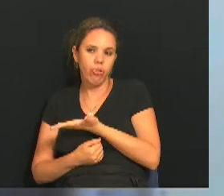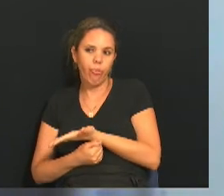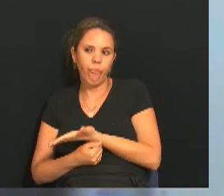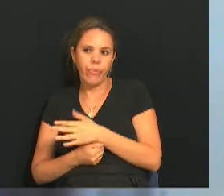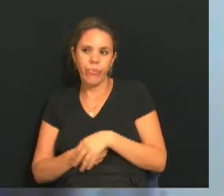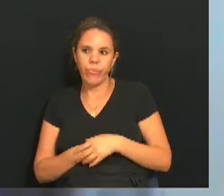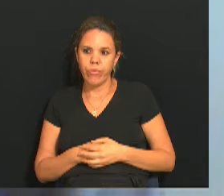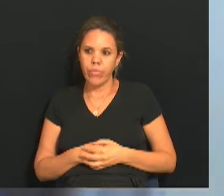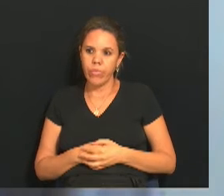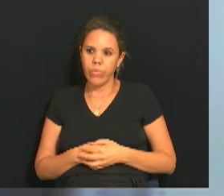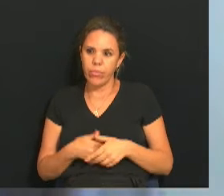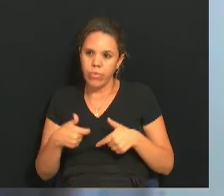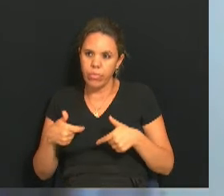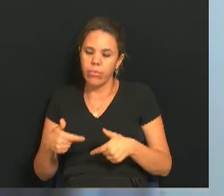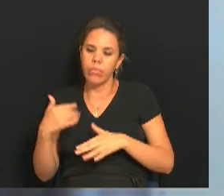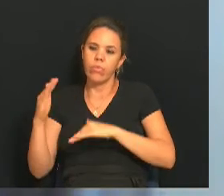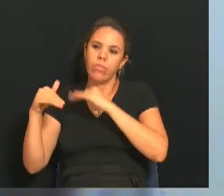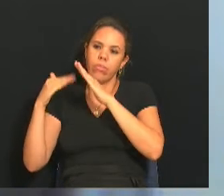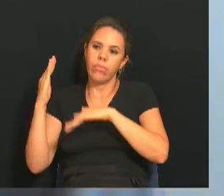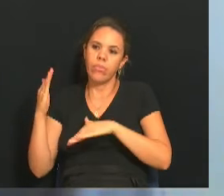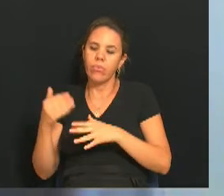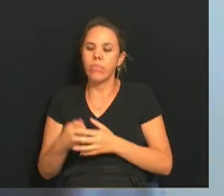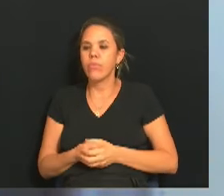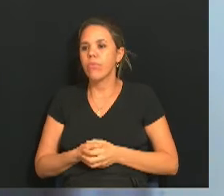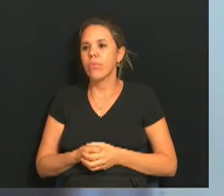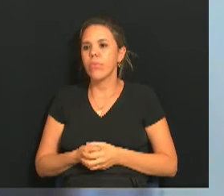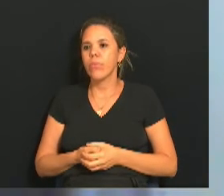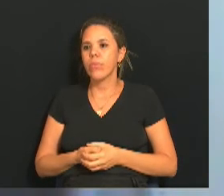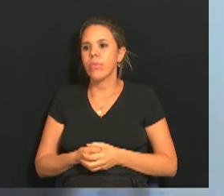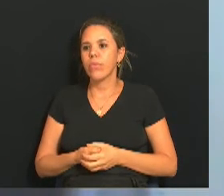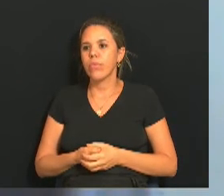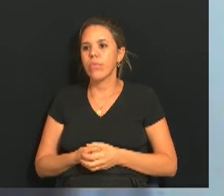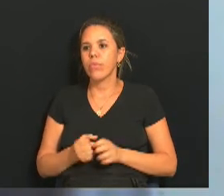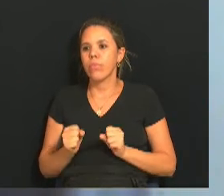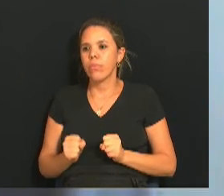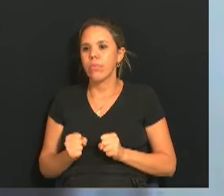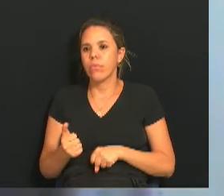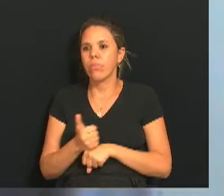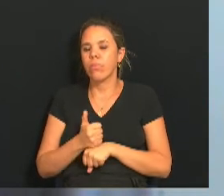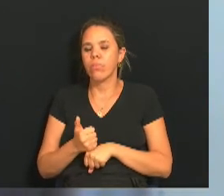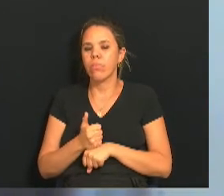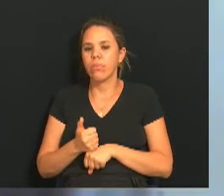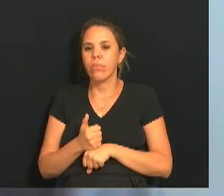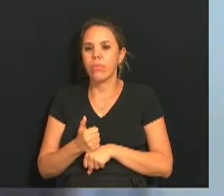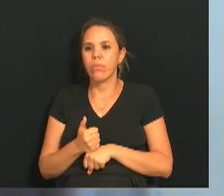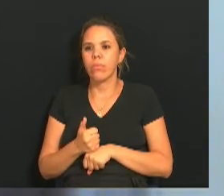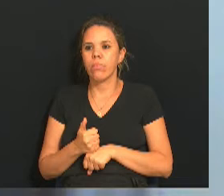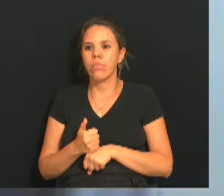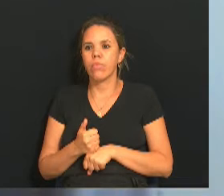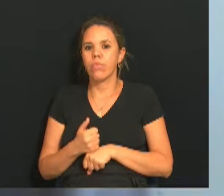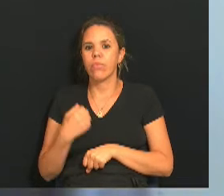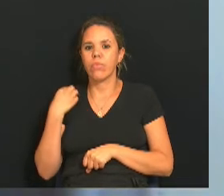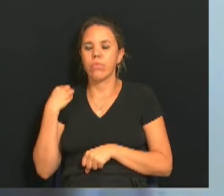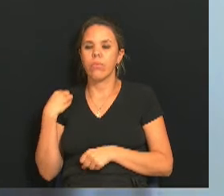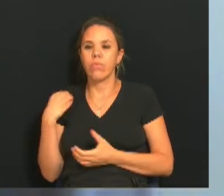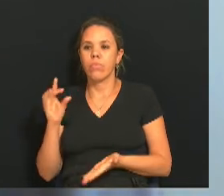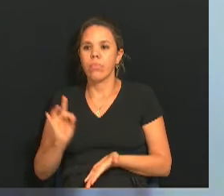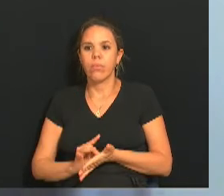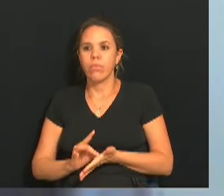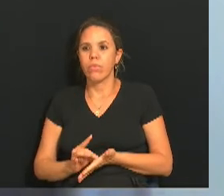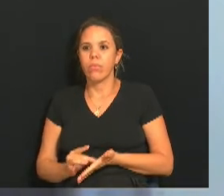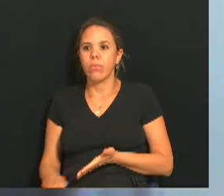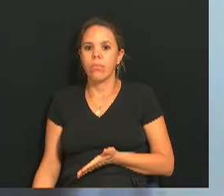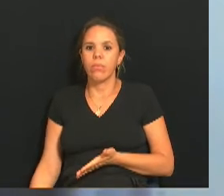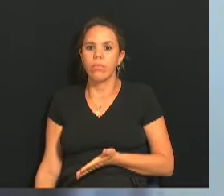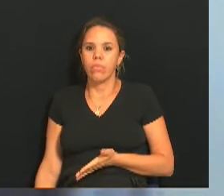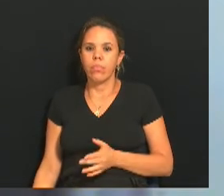está à frente, ela avançou quando possibilitou que esses cargos todos fossem cargos efetivos, e a gente faz a